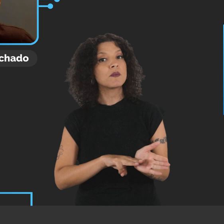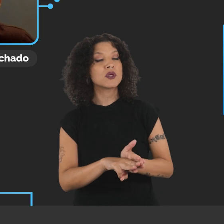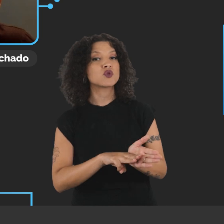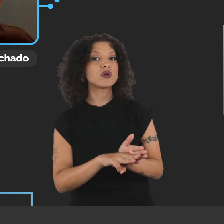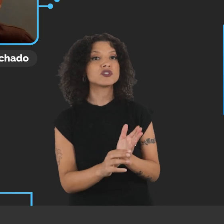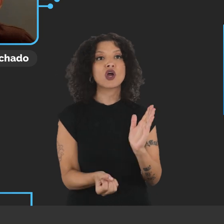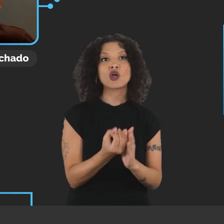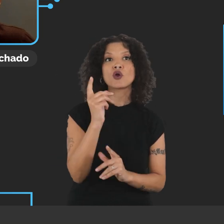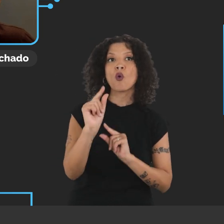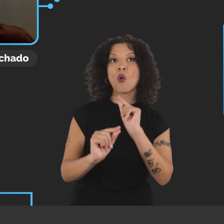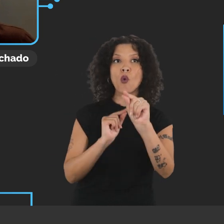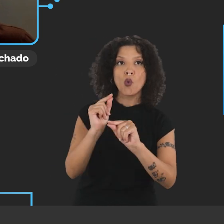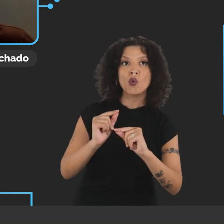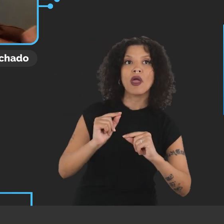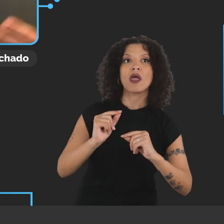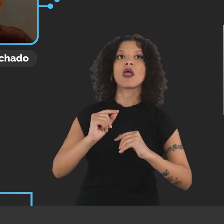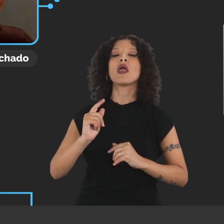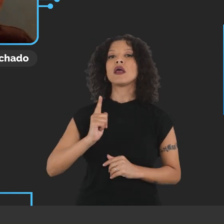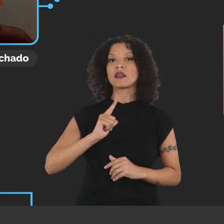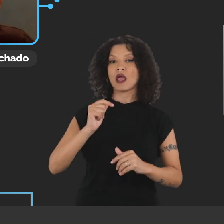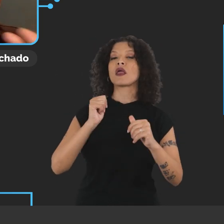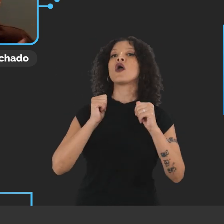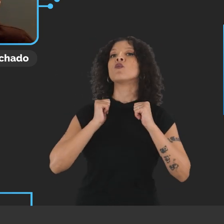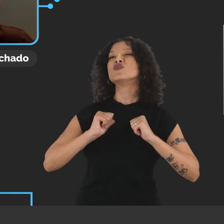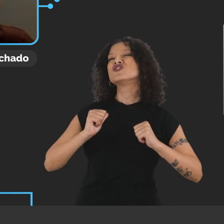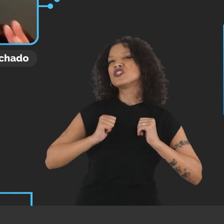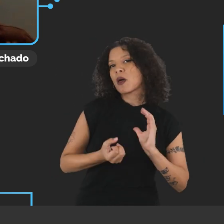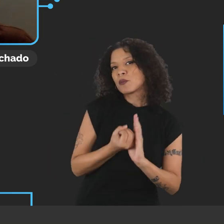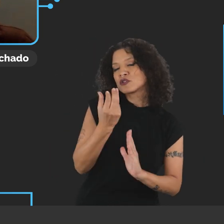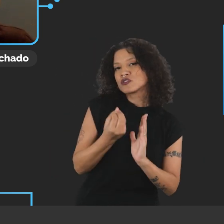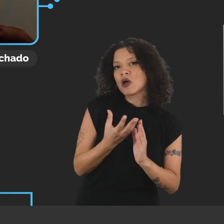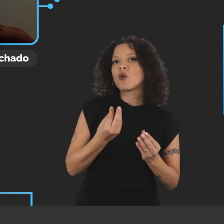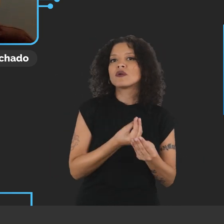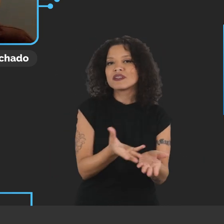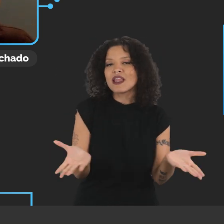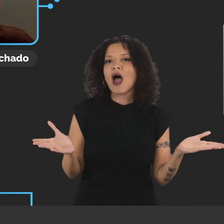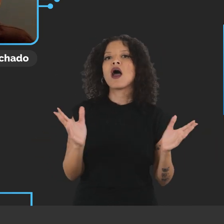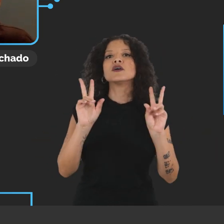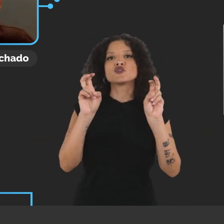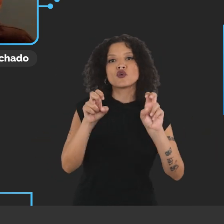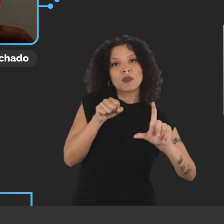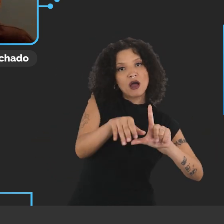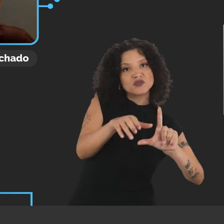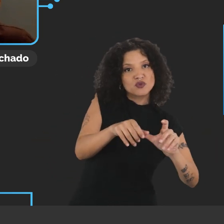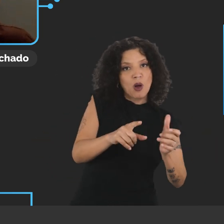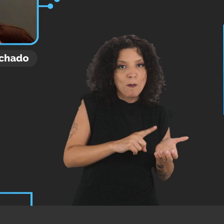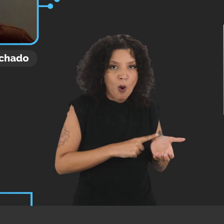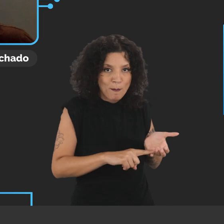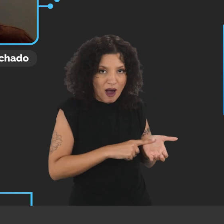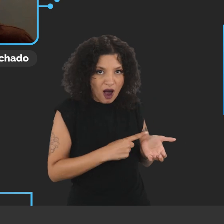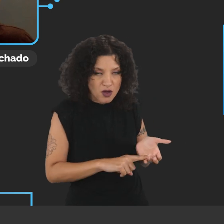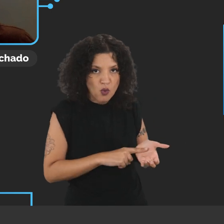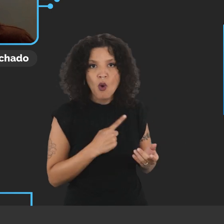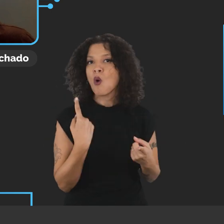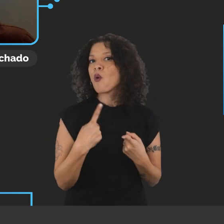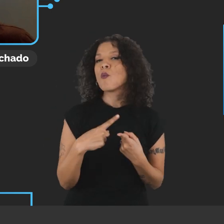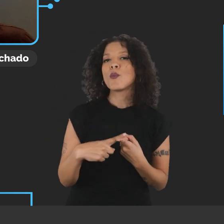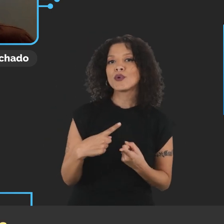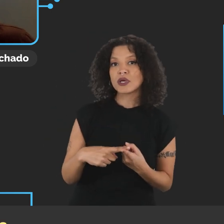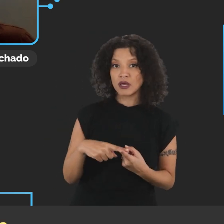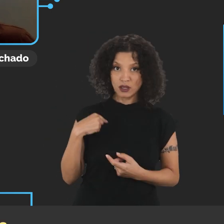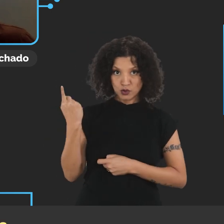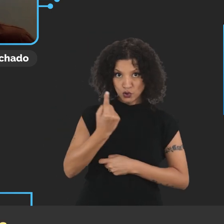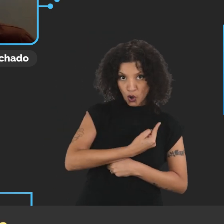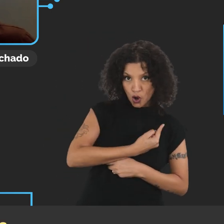a gente criou também as nossas mochilas de produção que tem os kits audiovisual mobile. Eu estou falando muito de audiovisual